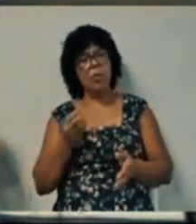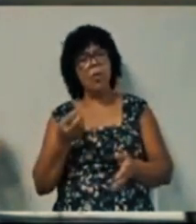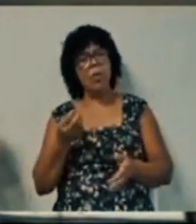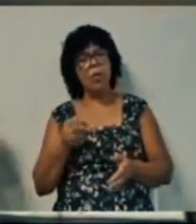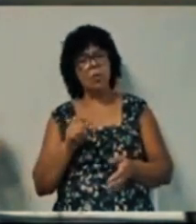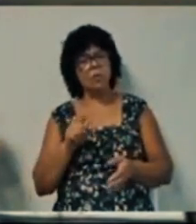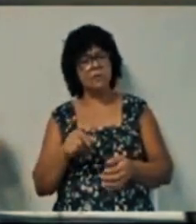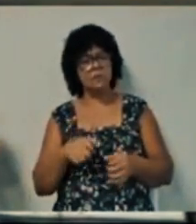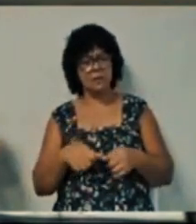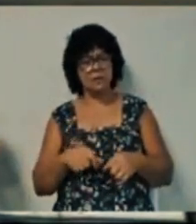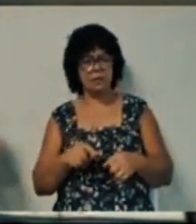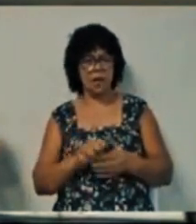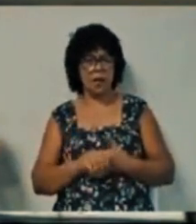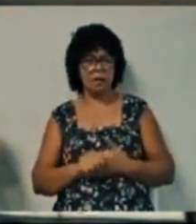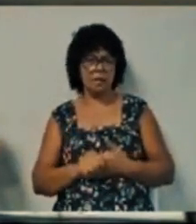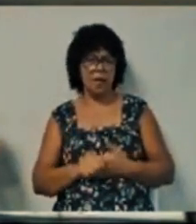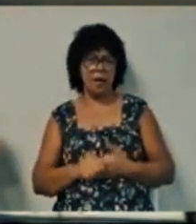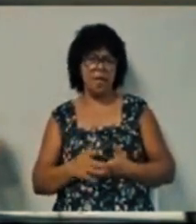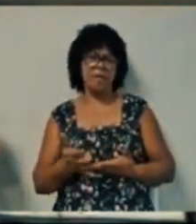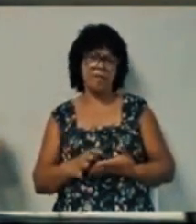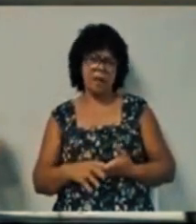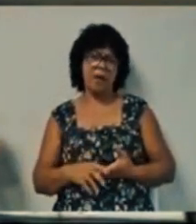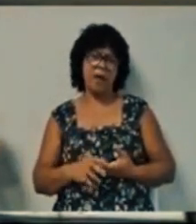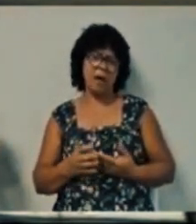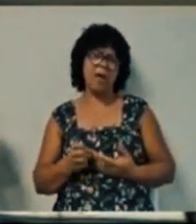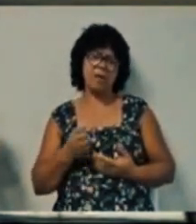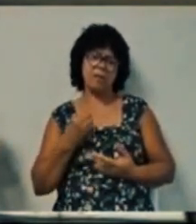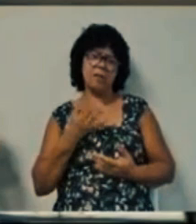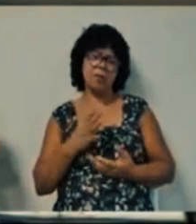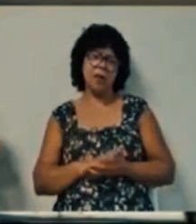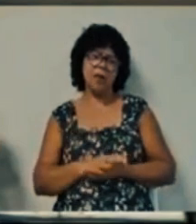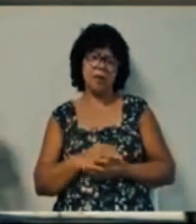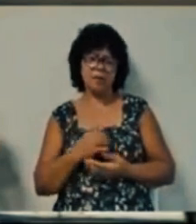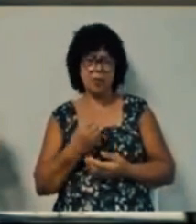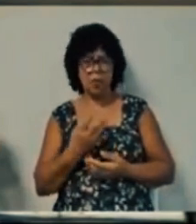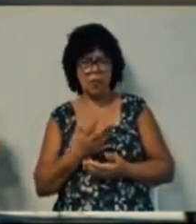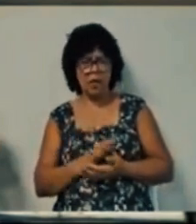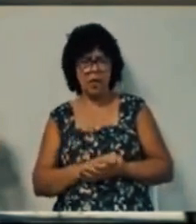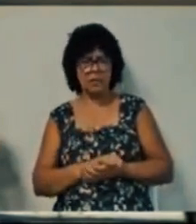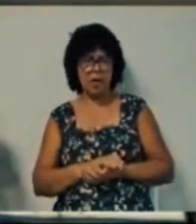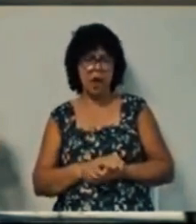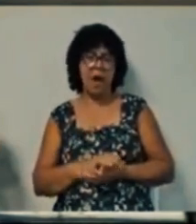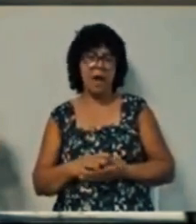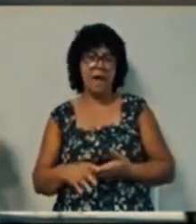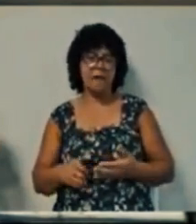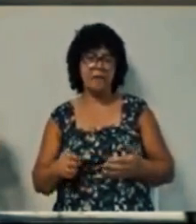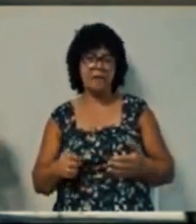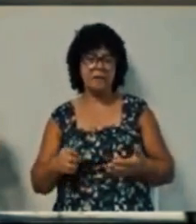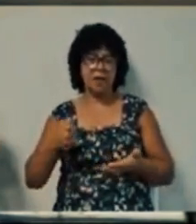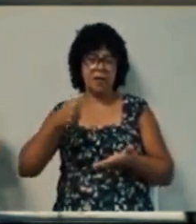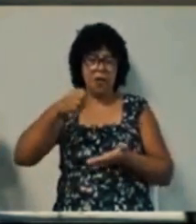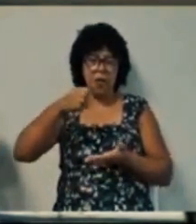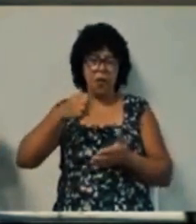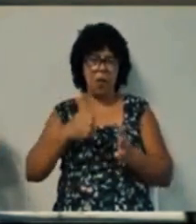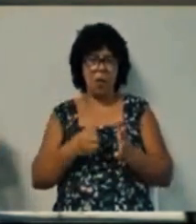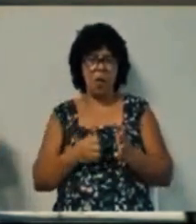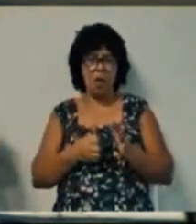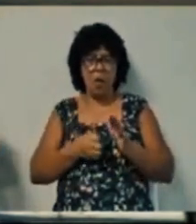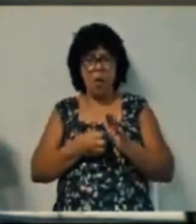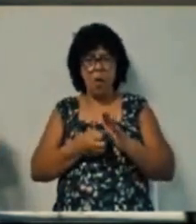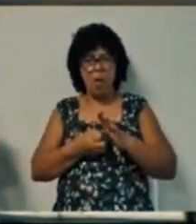fazer mais uma mamografia para ver como é que está, para nós mexer na senhora. E veio o resultado, e ele